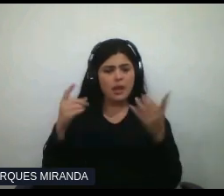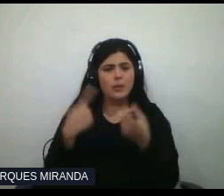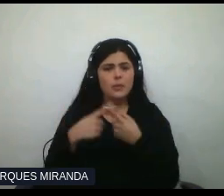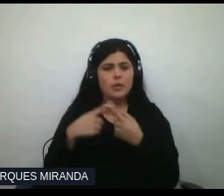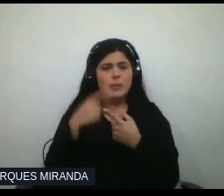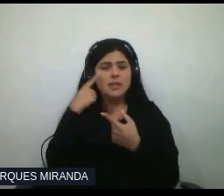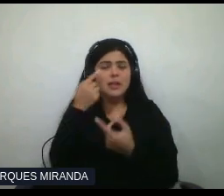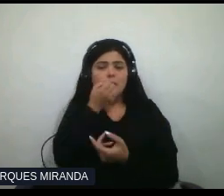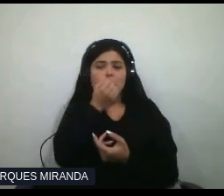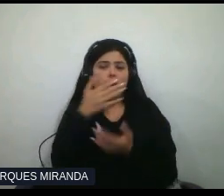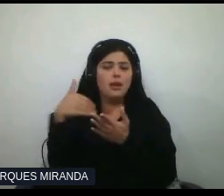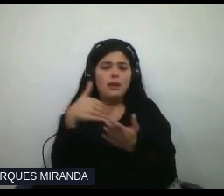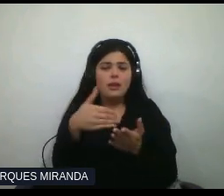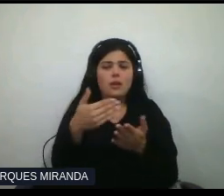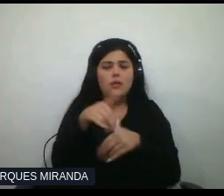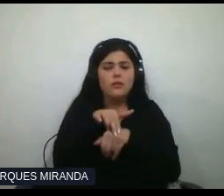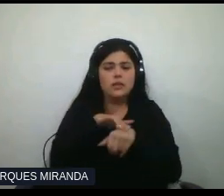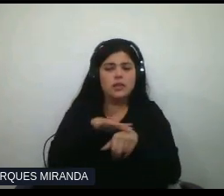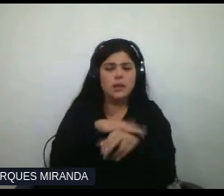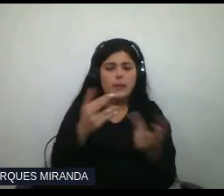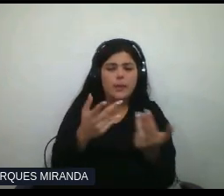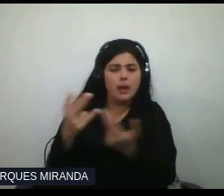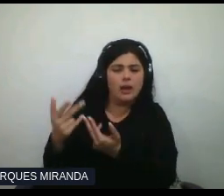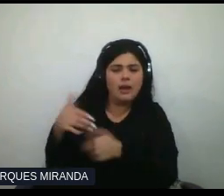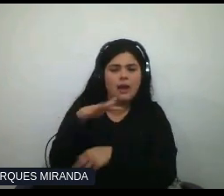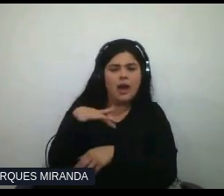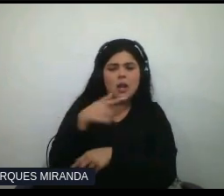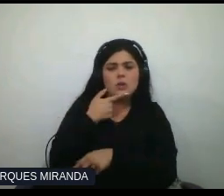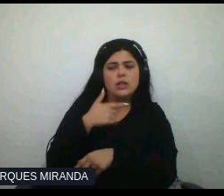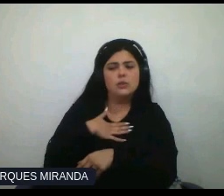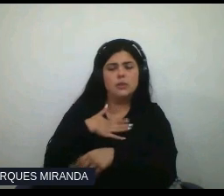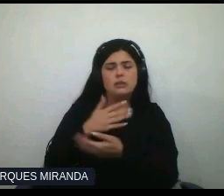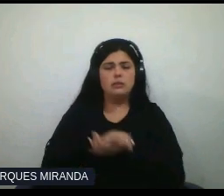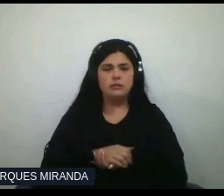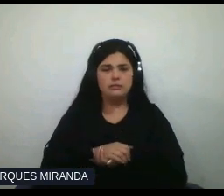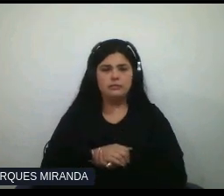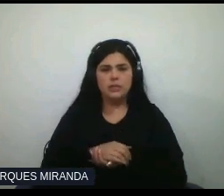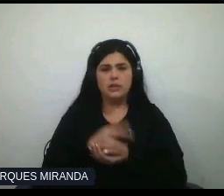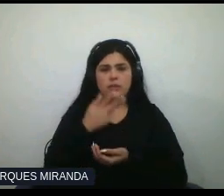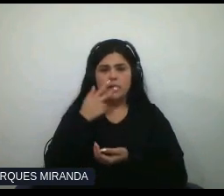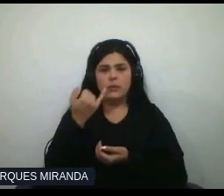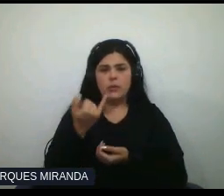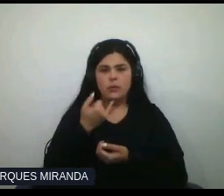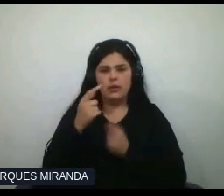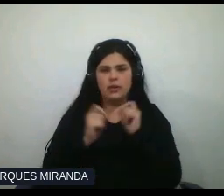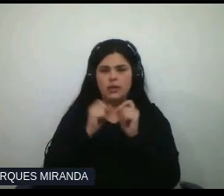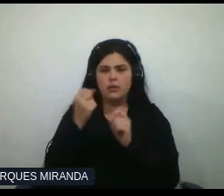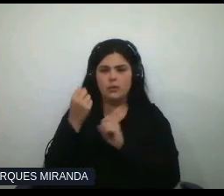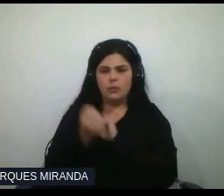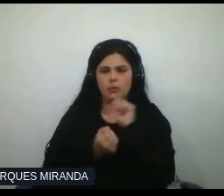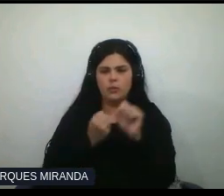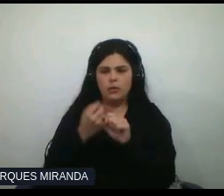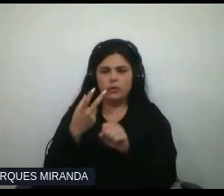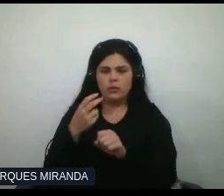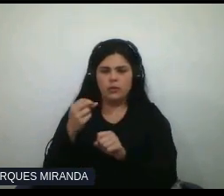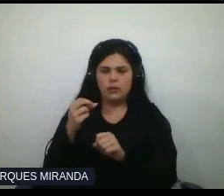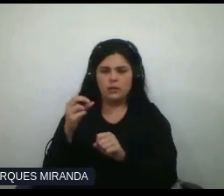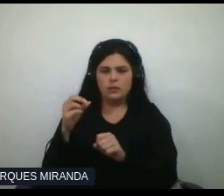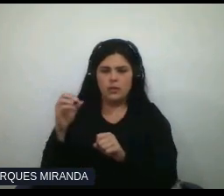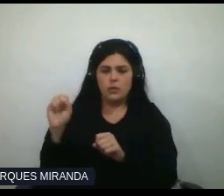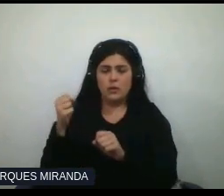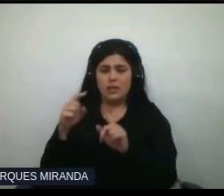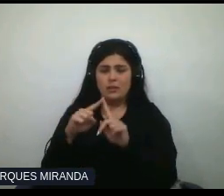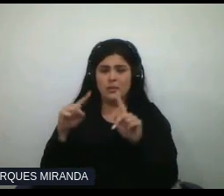indo tão bem, eu conversei com os pares da área, o pessoal gostou de mim, e aí ele me soltou assim, isso foi lá em 2008, então faz um tempinho. Ele falou, é